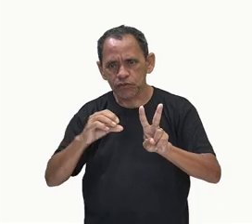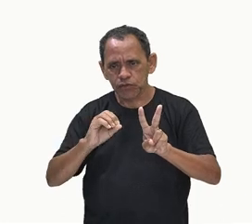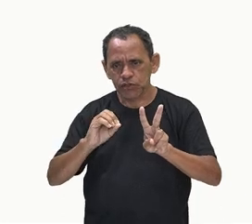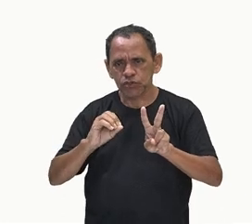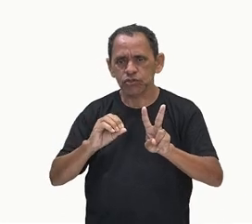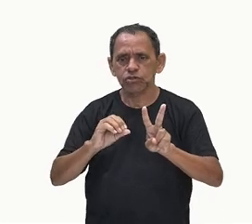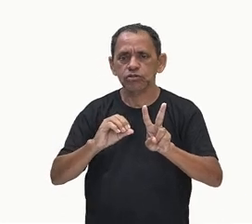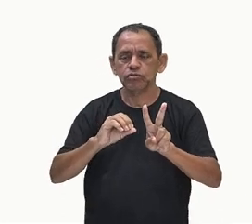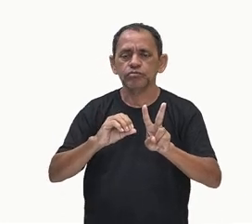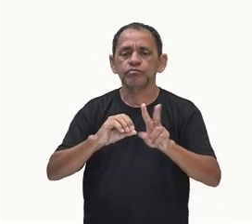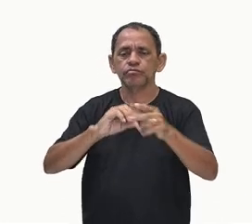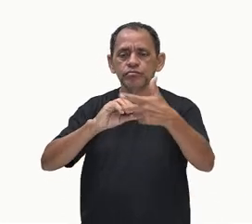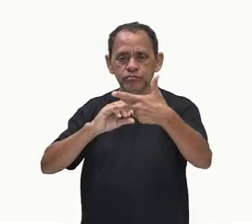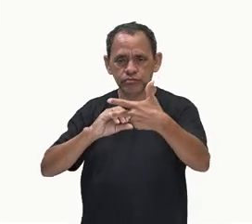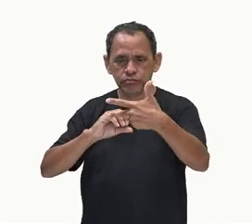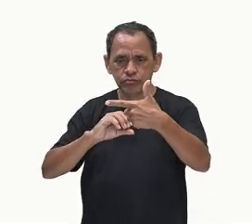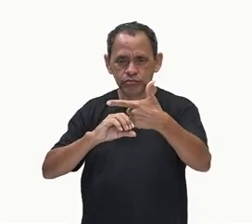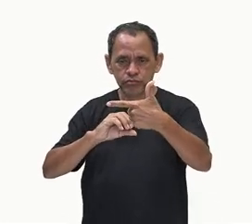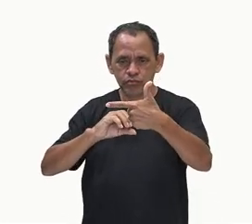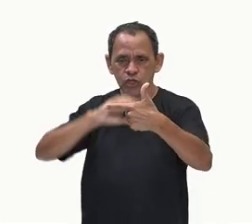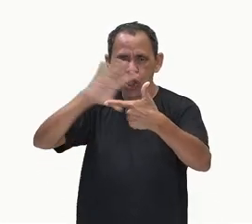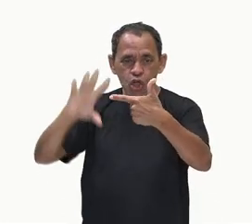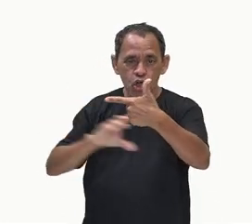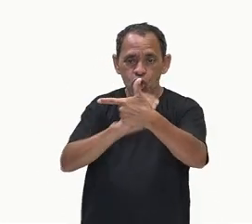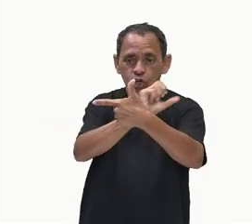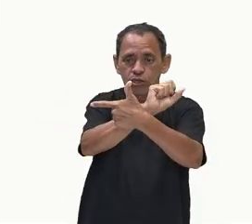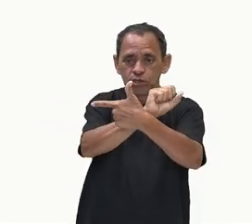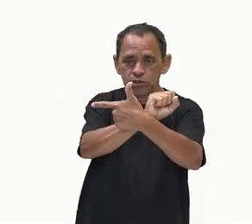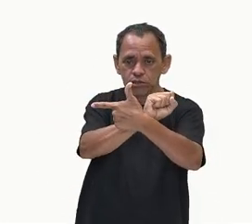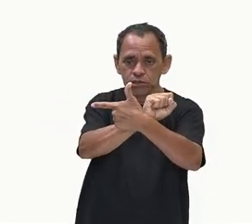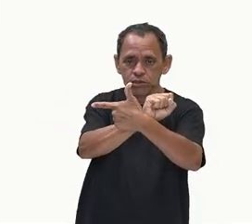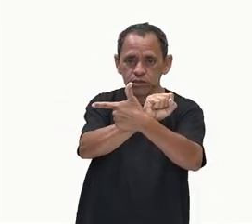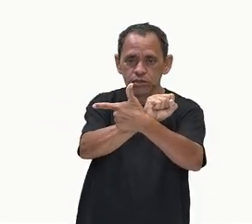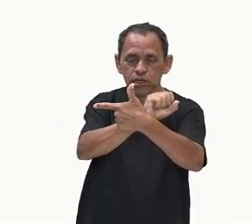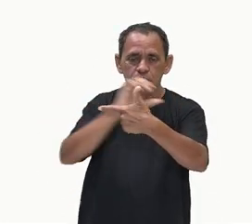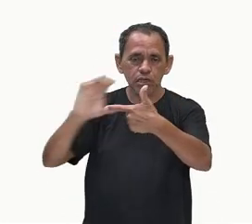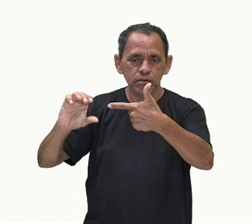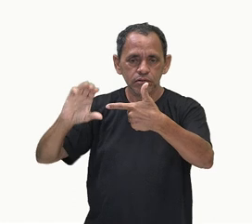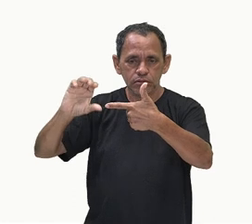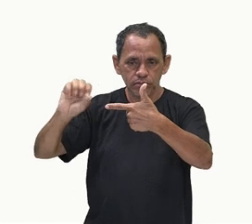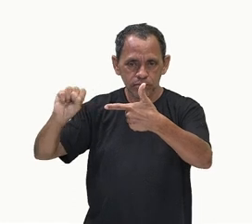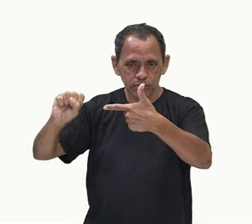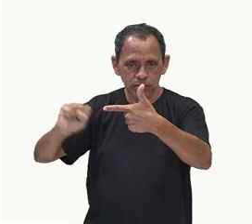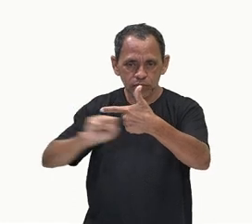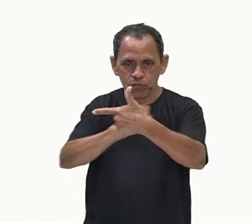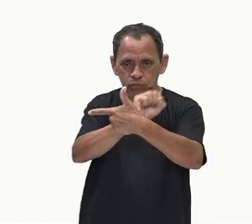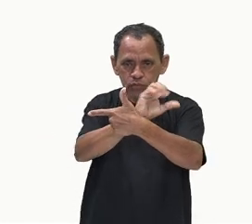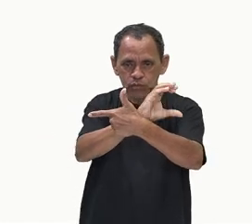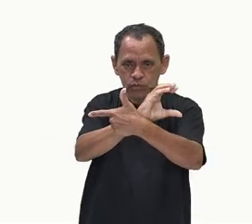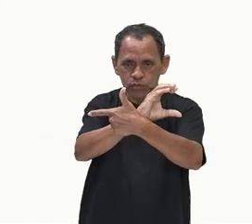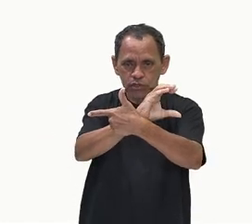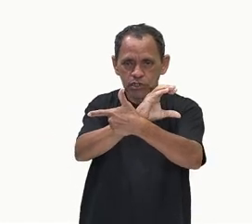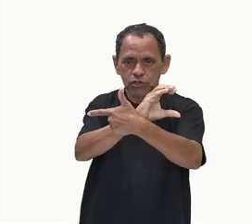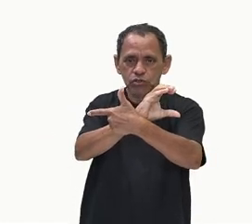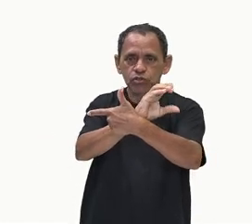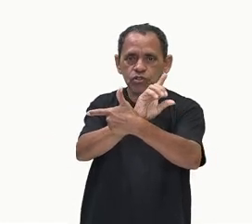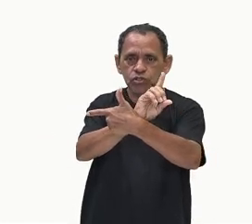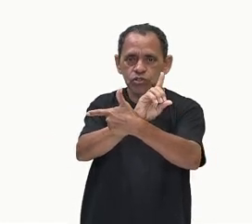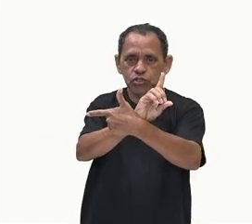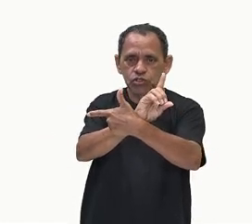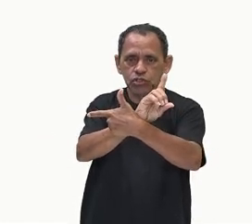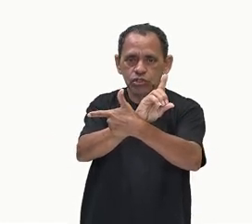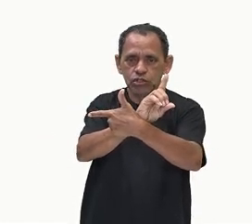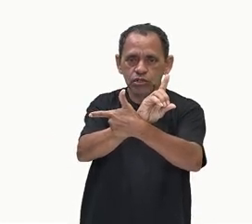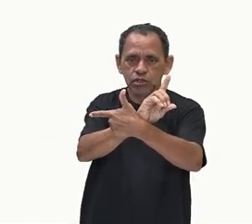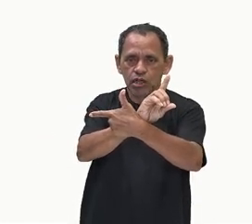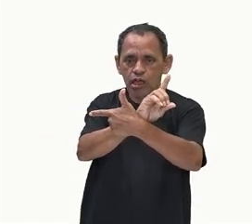de D vou colocar colocar aqui para baixo cosseno de D é o cateto adjacente é o